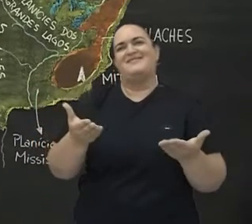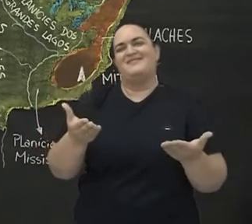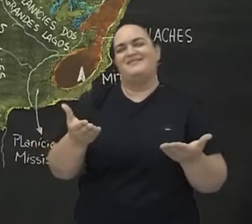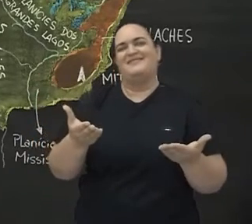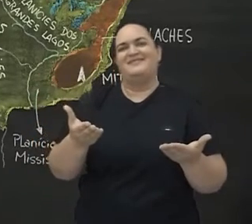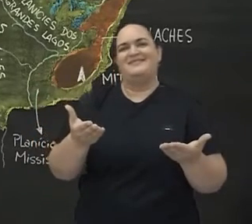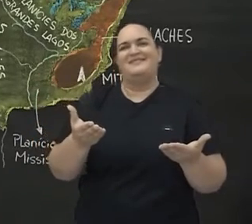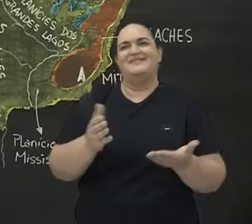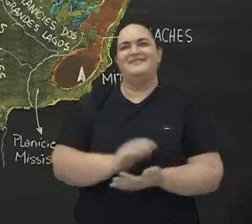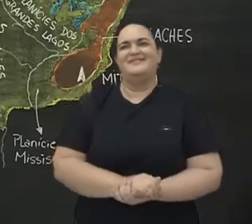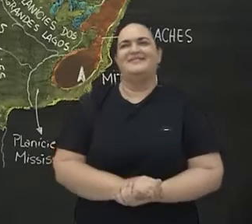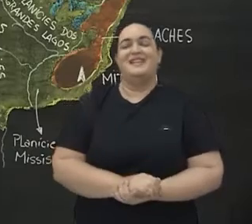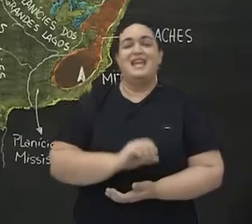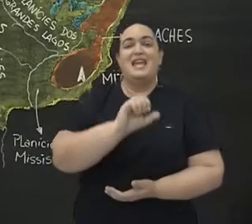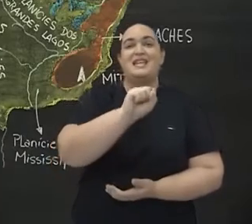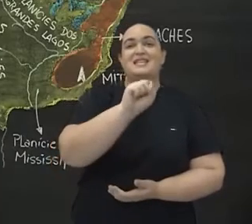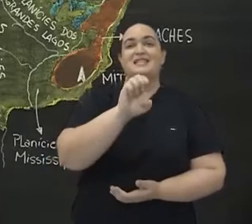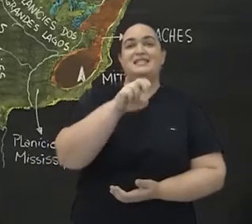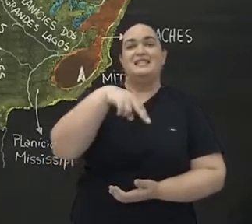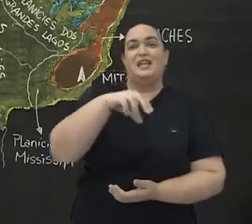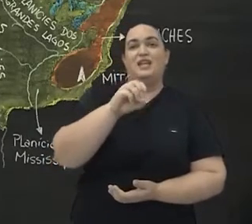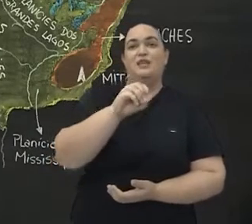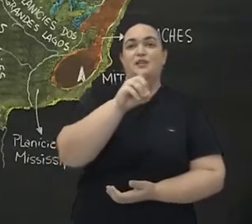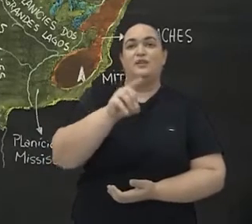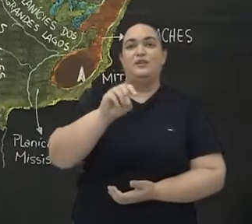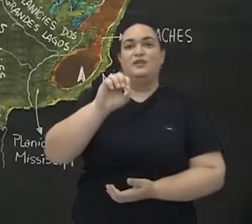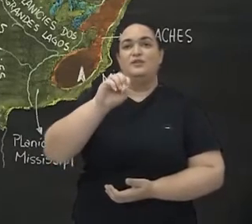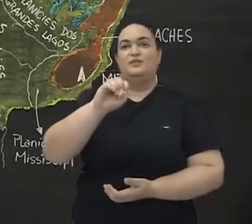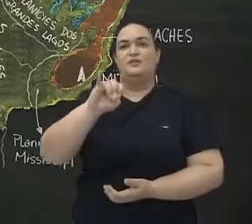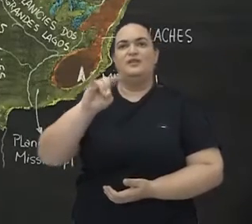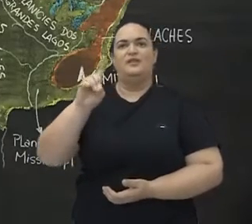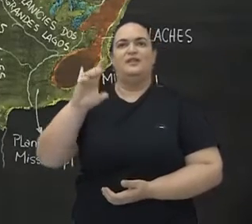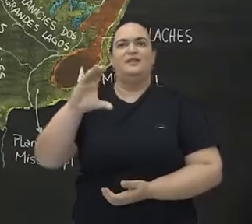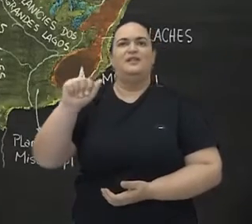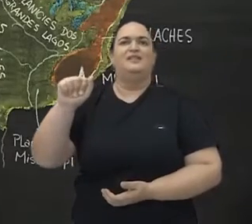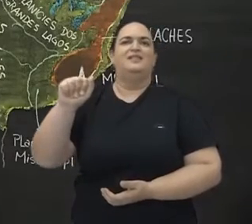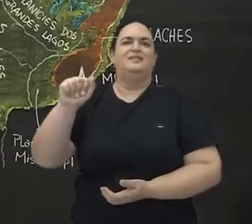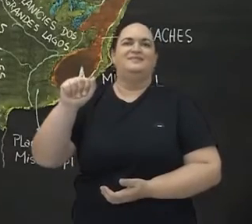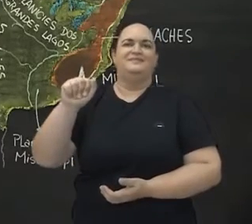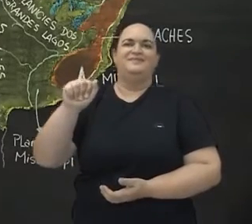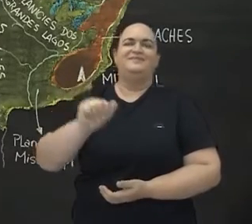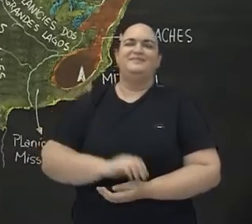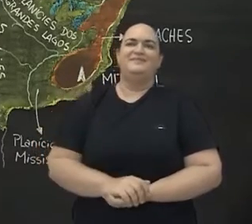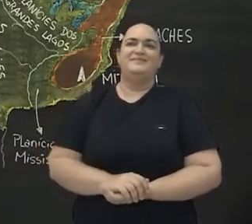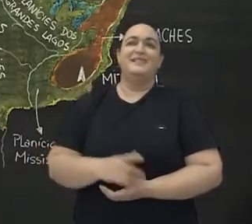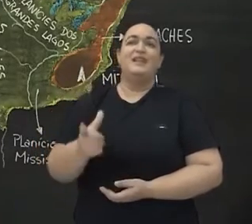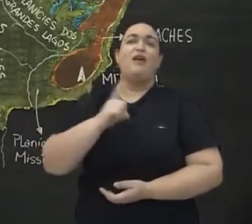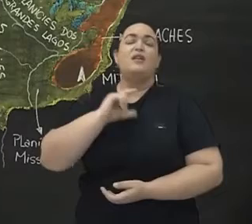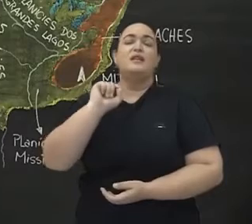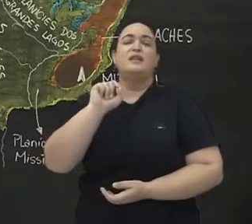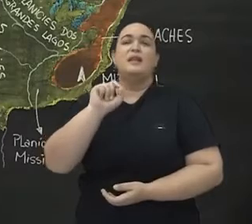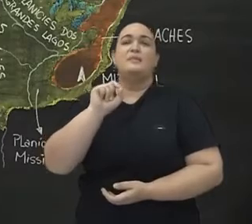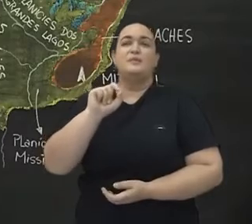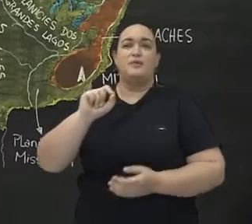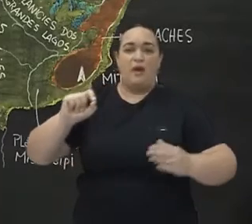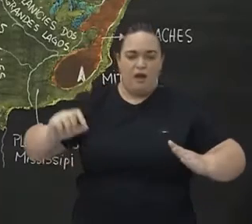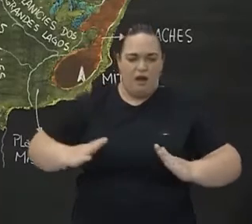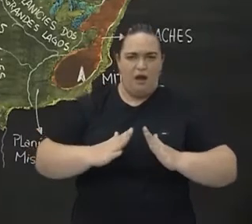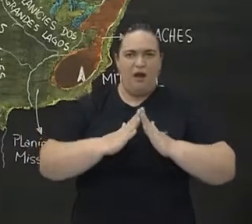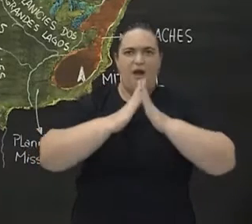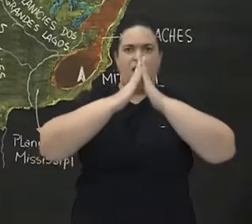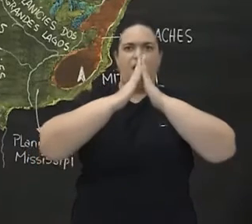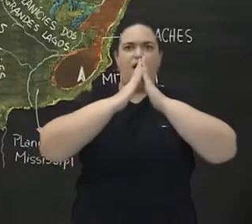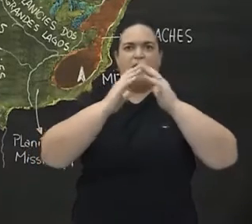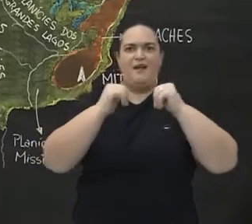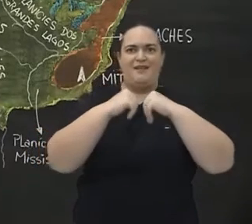a era Cenozoica. Dessa maneira, então, continuando nessa parte, temos a formação aí desses dobramentos